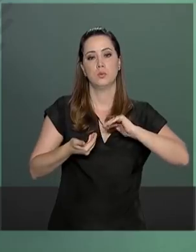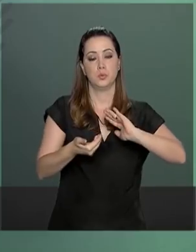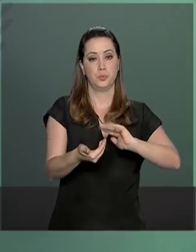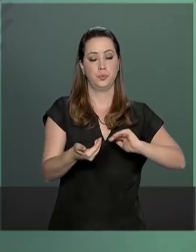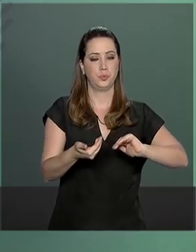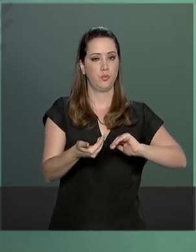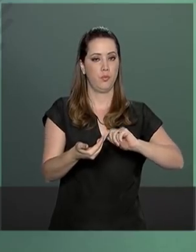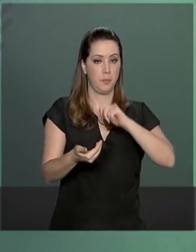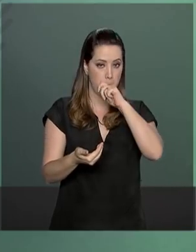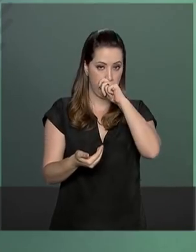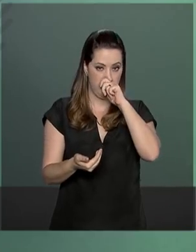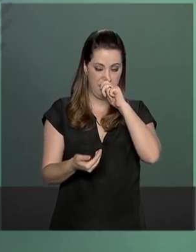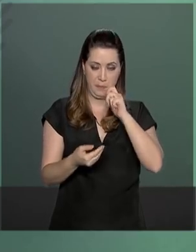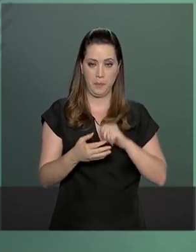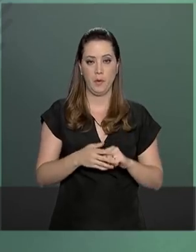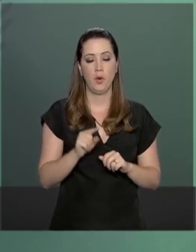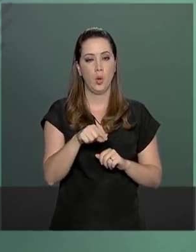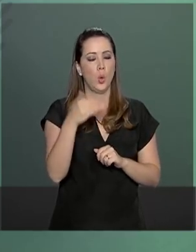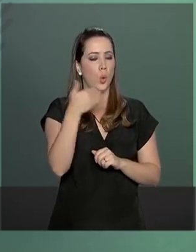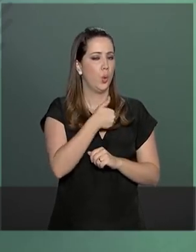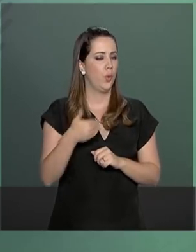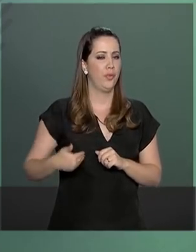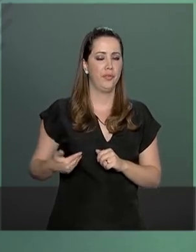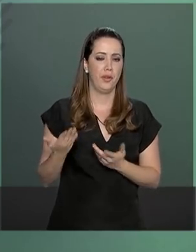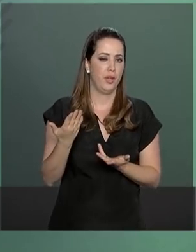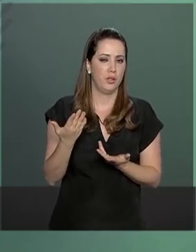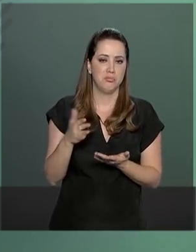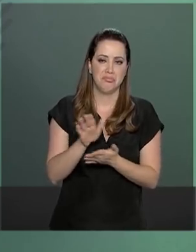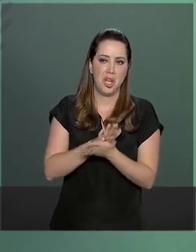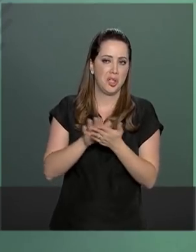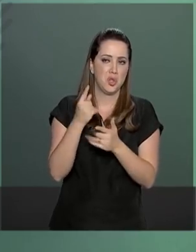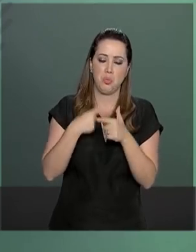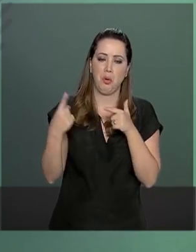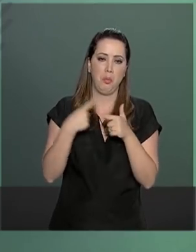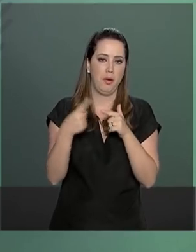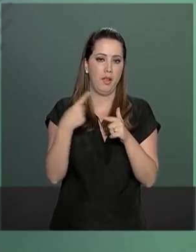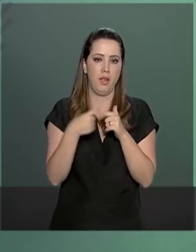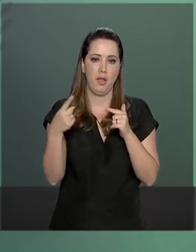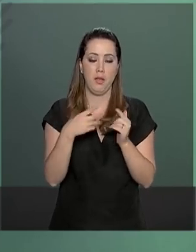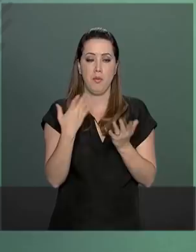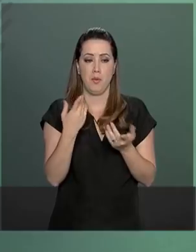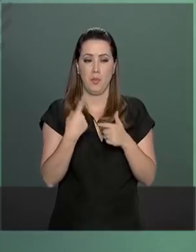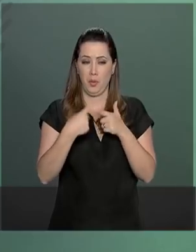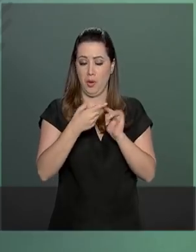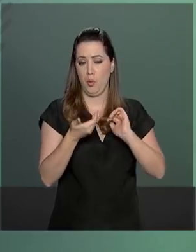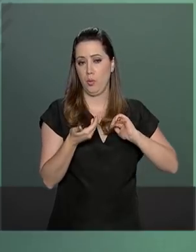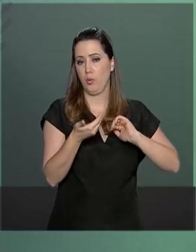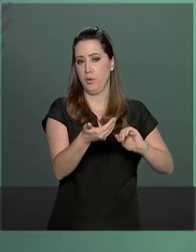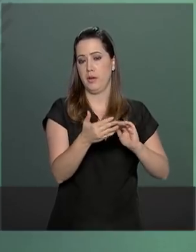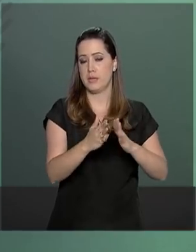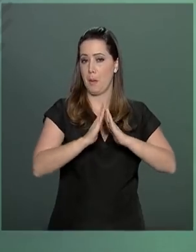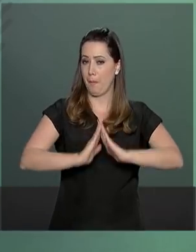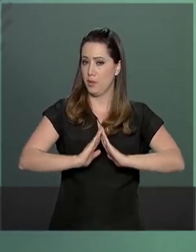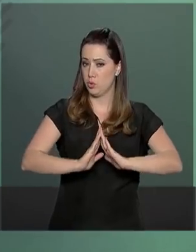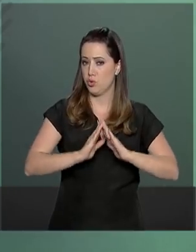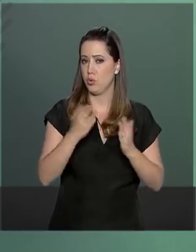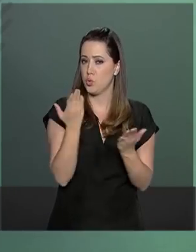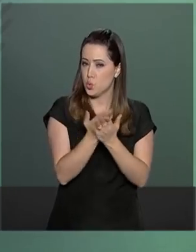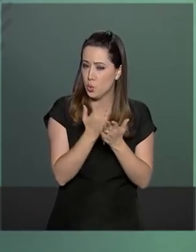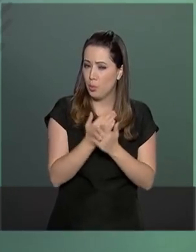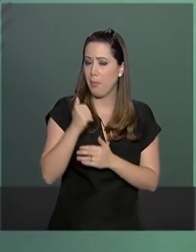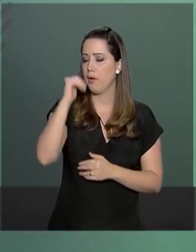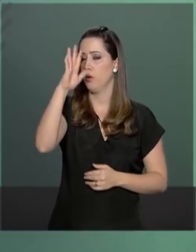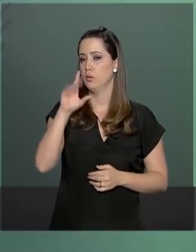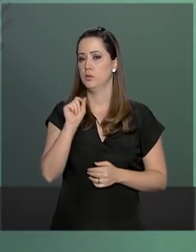governo não entende de forma alguma como derrota o fato de que o congresso esteja a pedir uma análise mais aprofundada